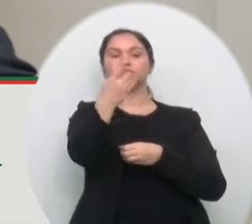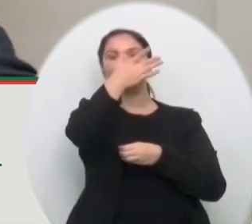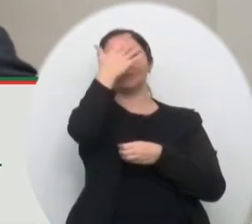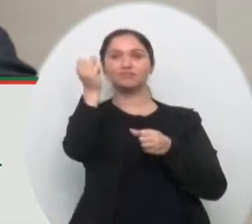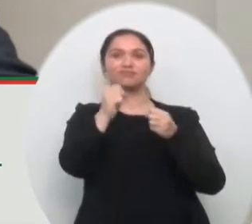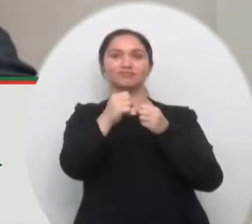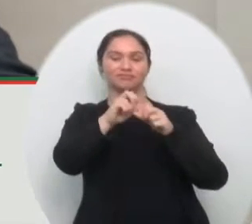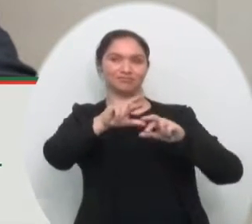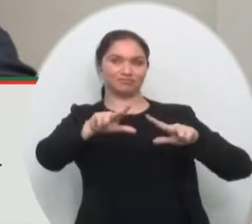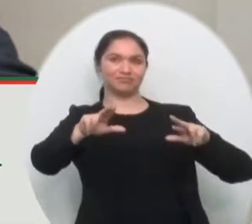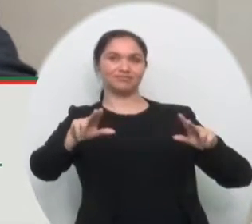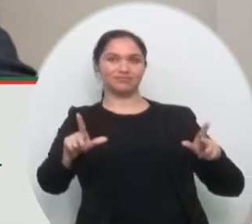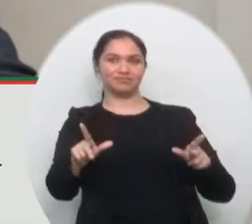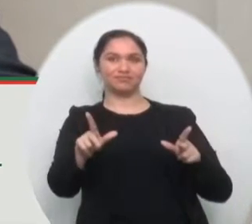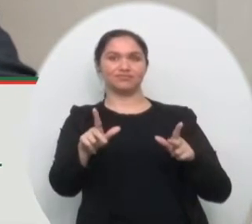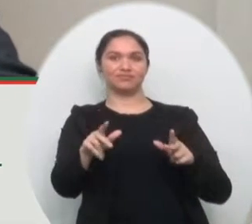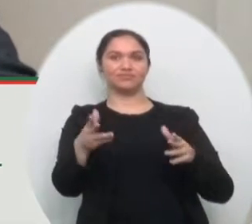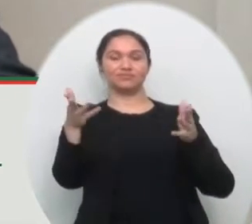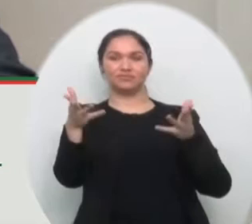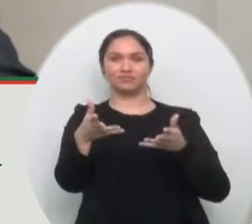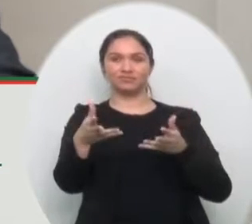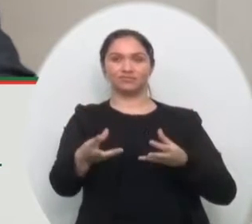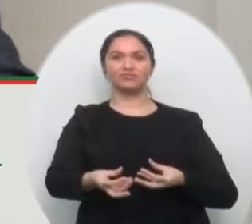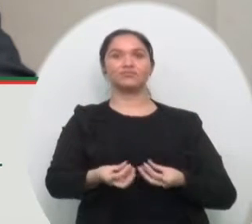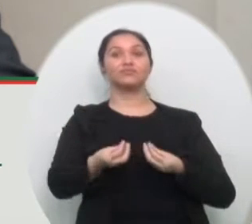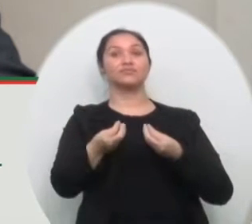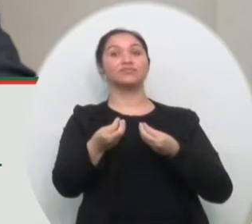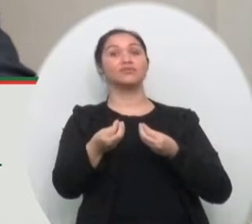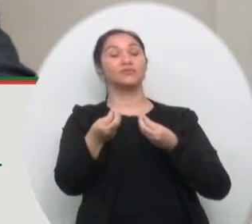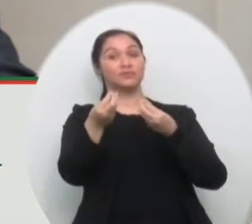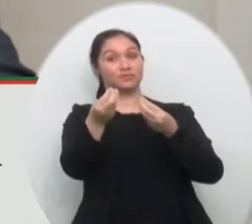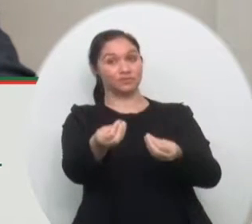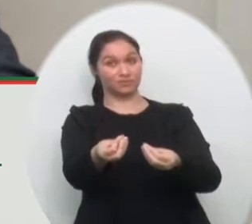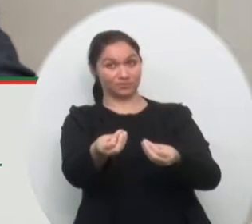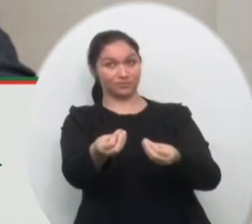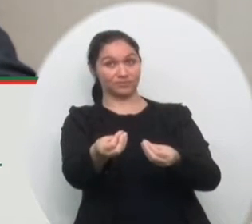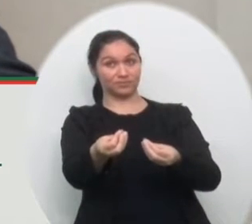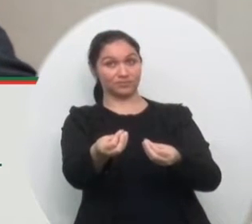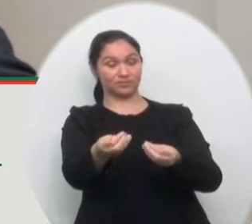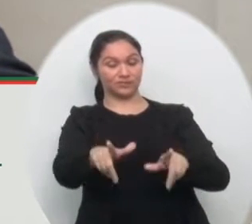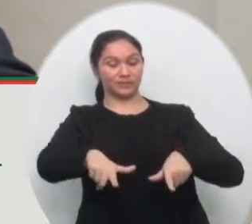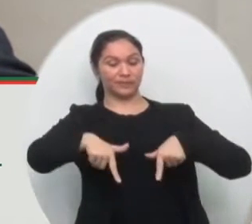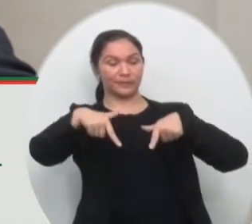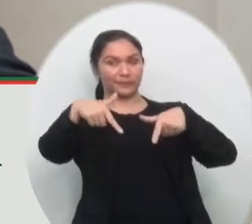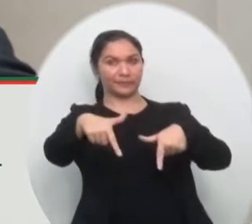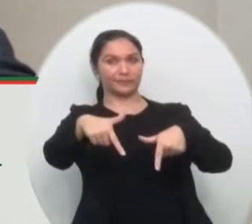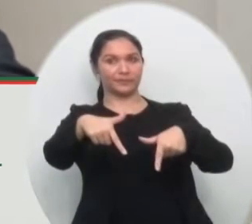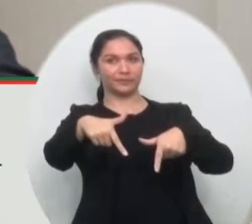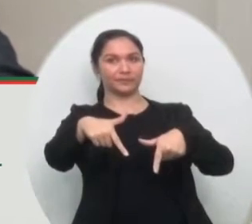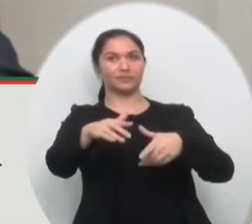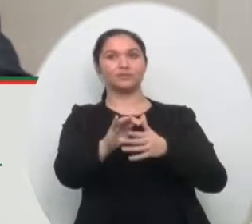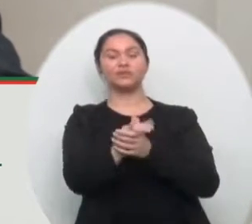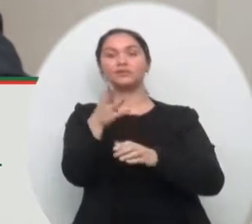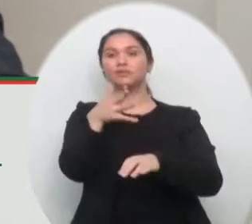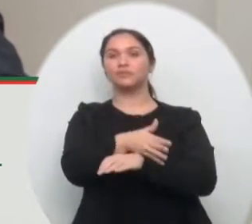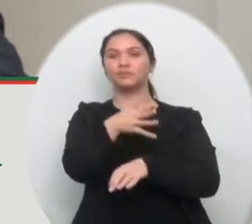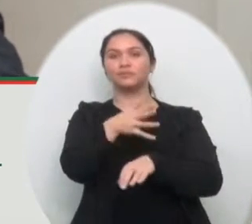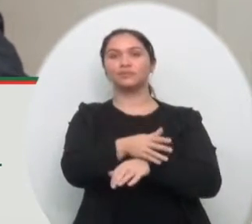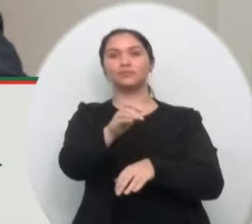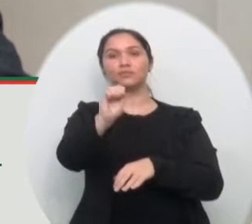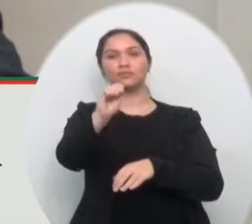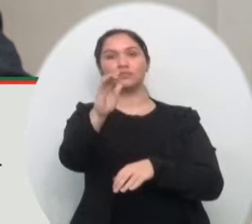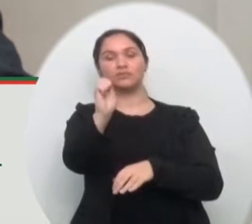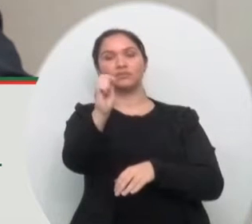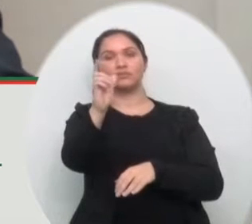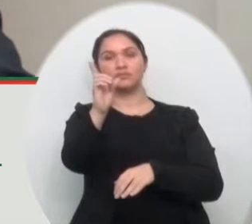em especial, por receber esse título de imortal da Academia Catarinense de Odontologia. Sei que já tivesse outras